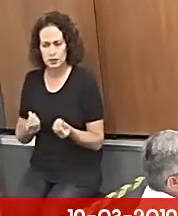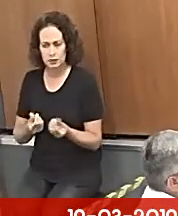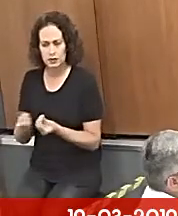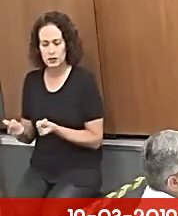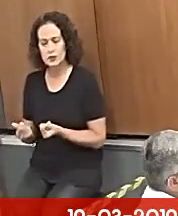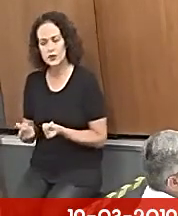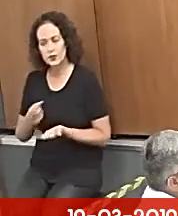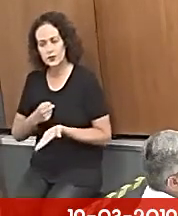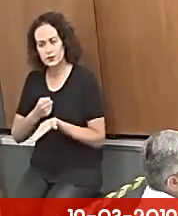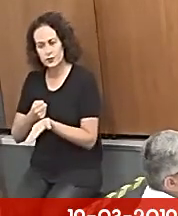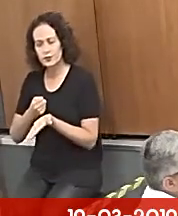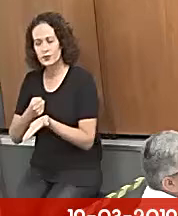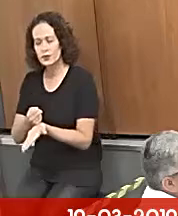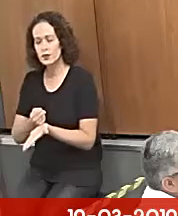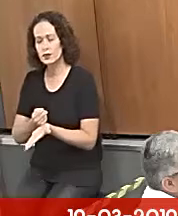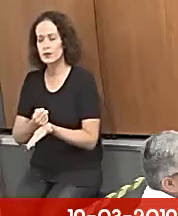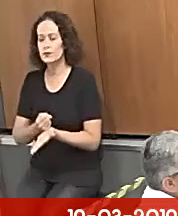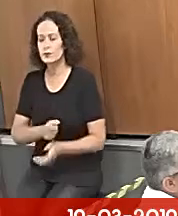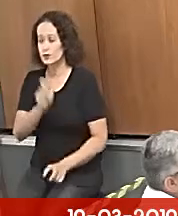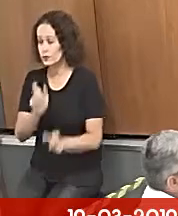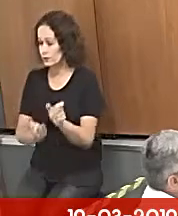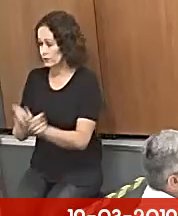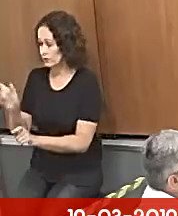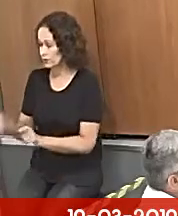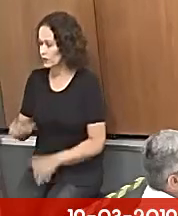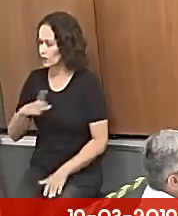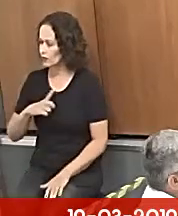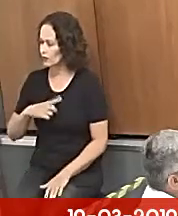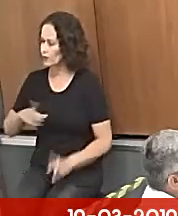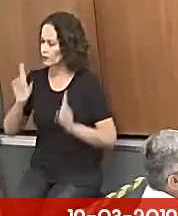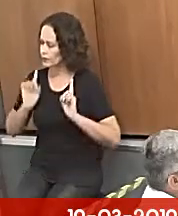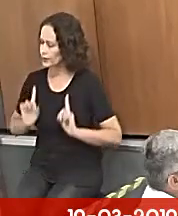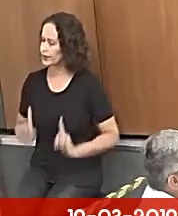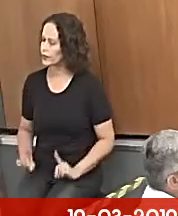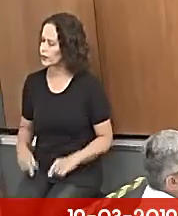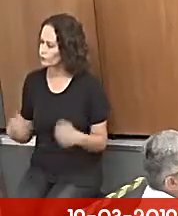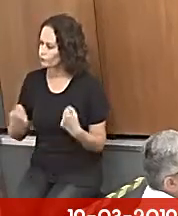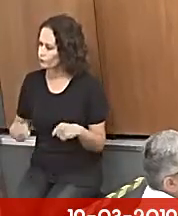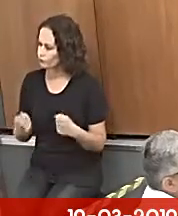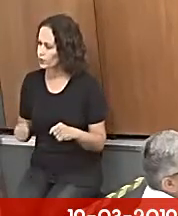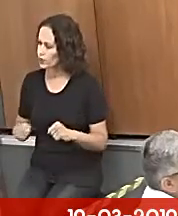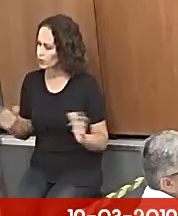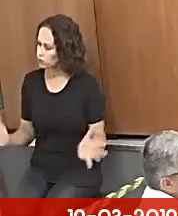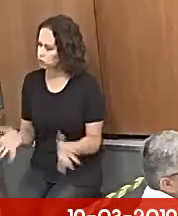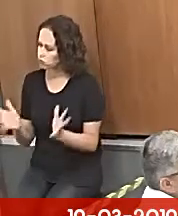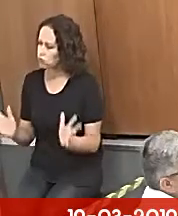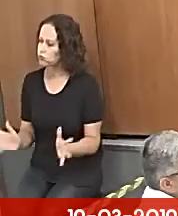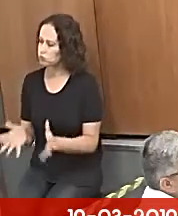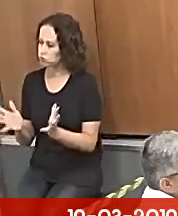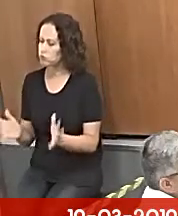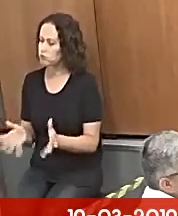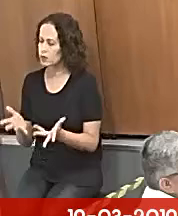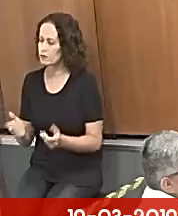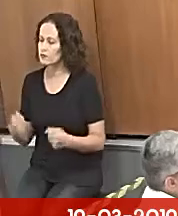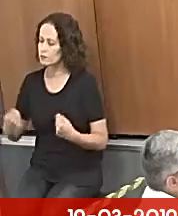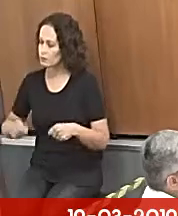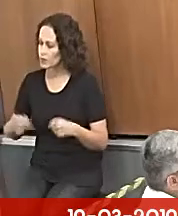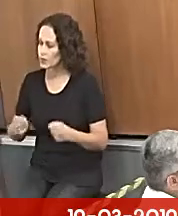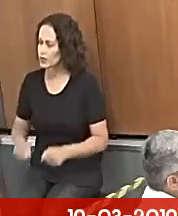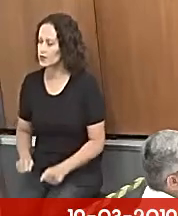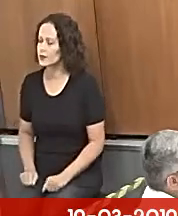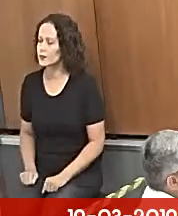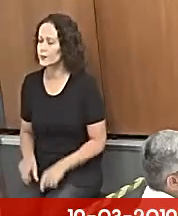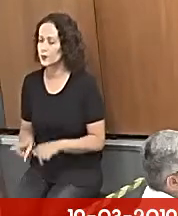eu aqui disse até pra tv assembléia no dia que assume como presidente é uma porta que a gente precisa trabalhar arduamente que é ainda além da conscientização